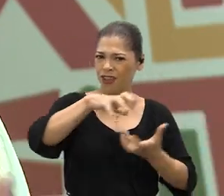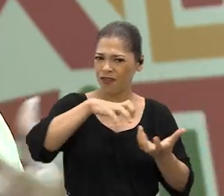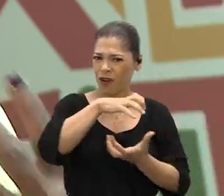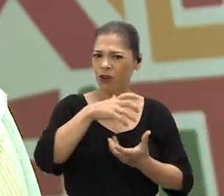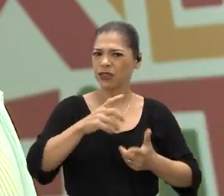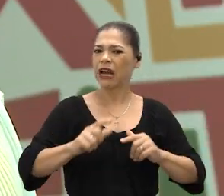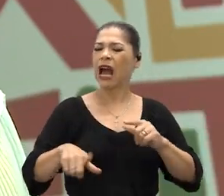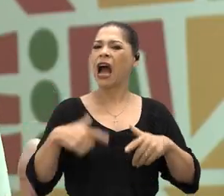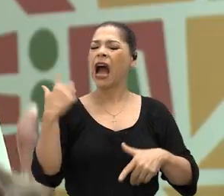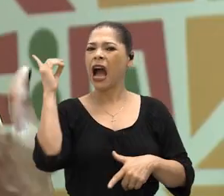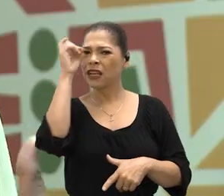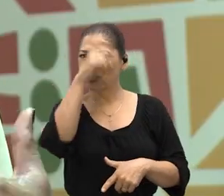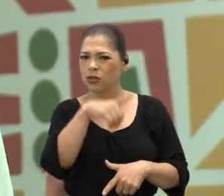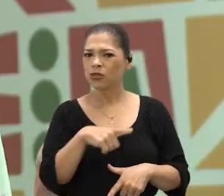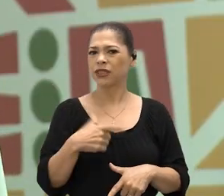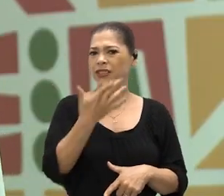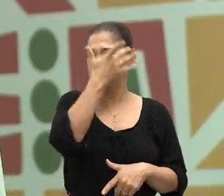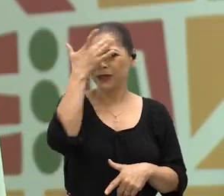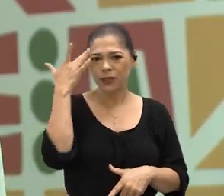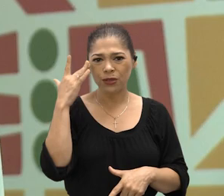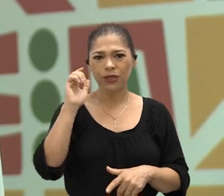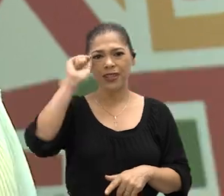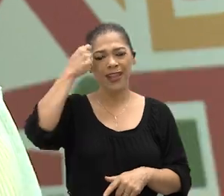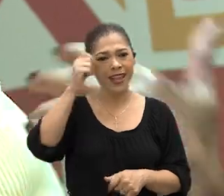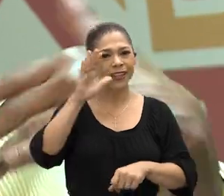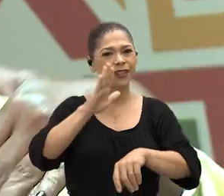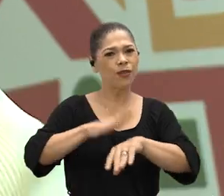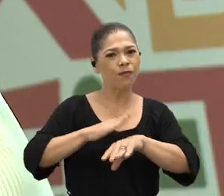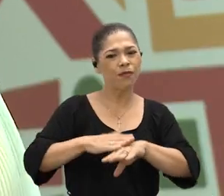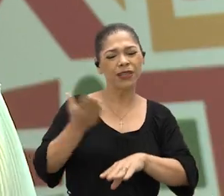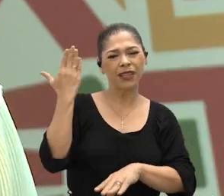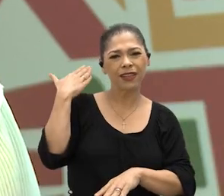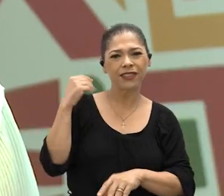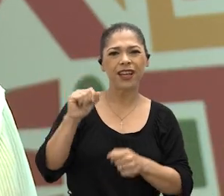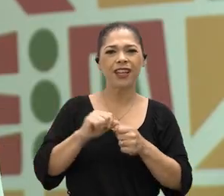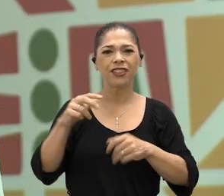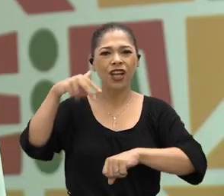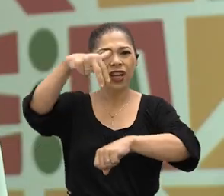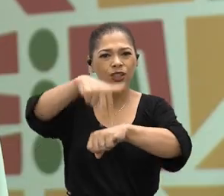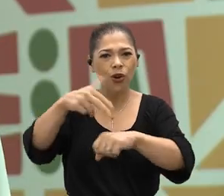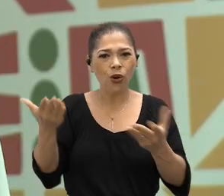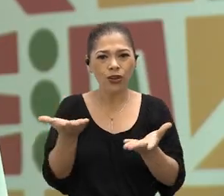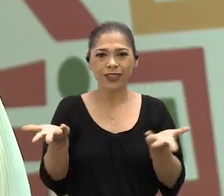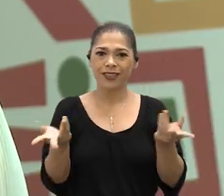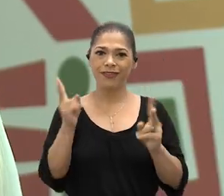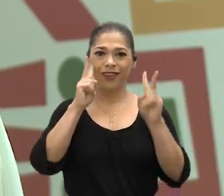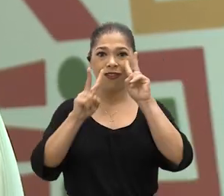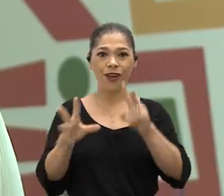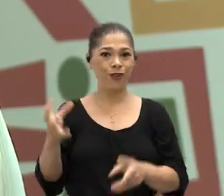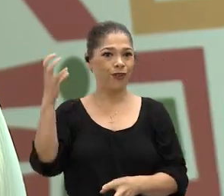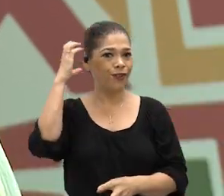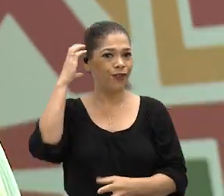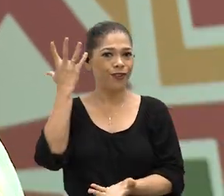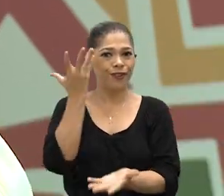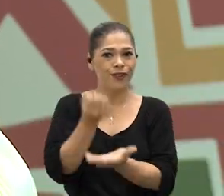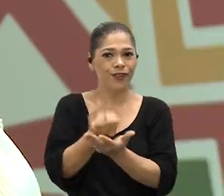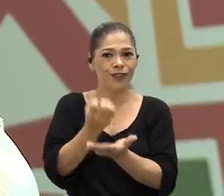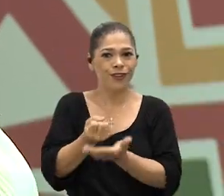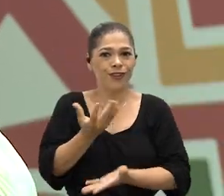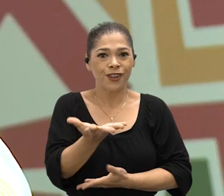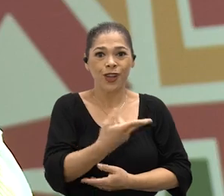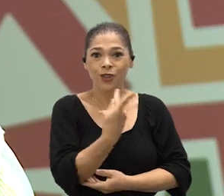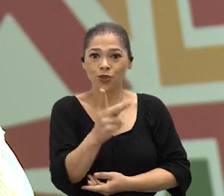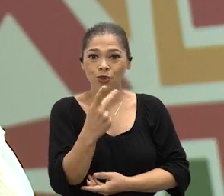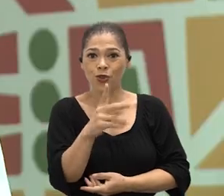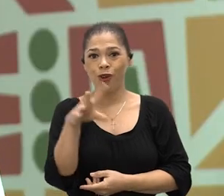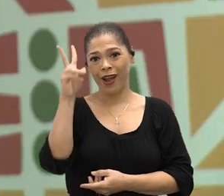revoltas os relevantes que os nossos irmãos negros fizeram para que nós estivéssemos hoje aqui isso você vai ver não podcast de hoje é sobre